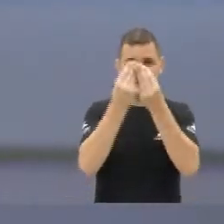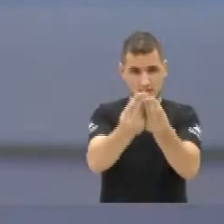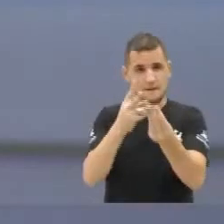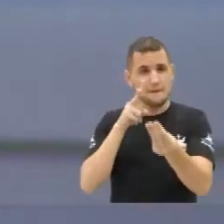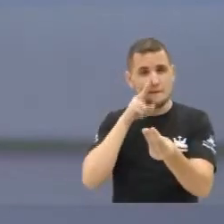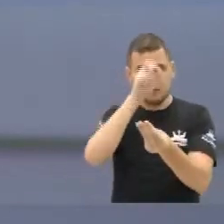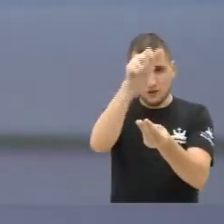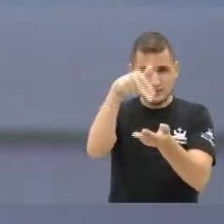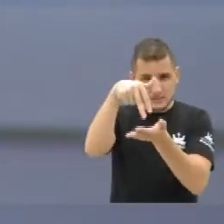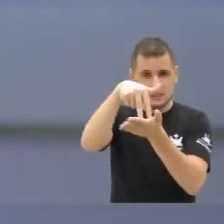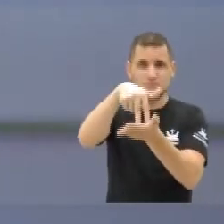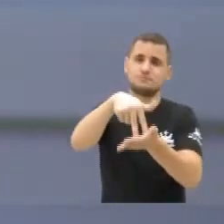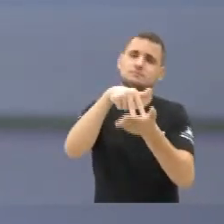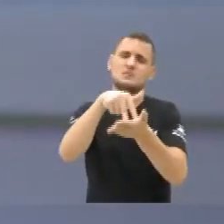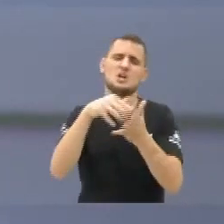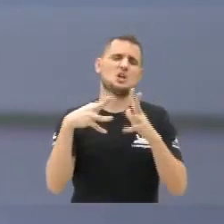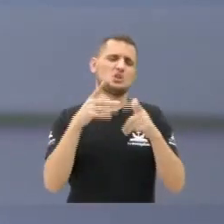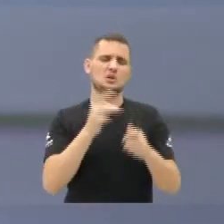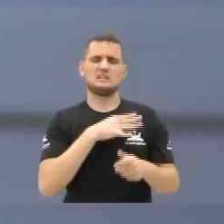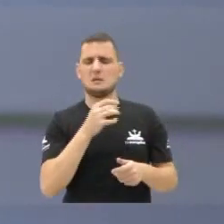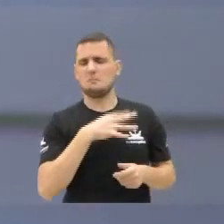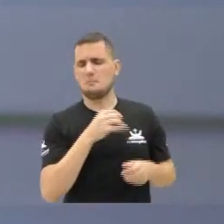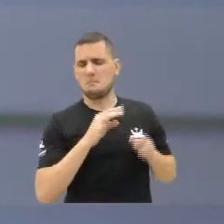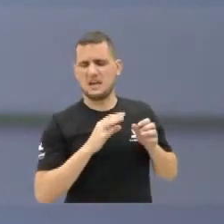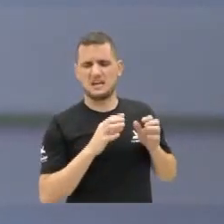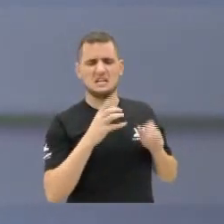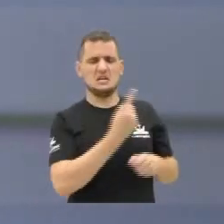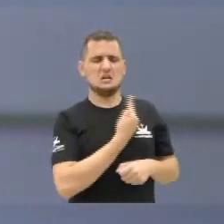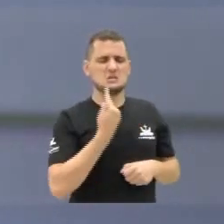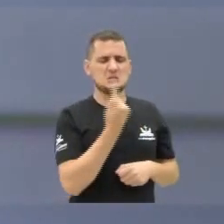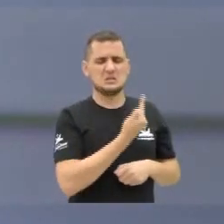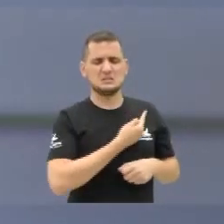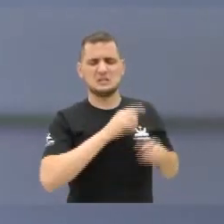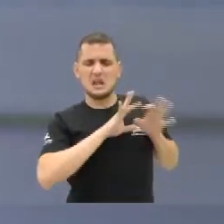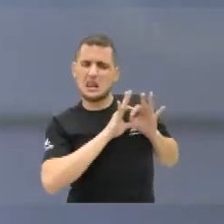levantarei de todo medo, de toda solidão. Eu te